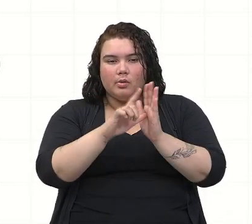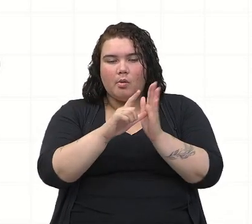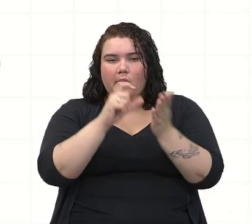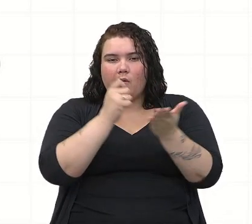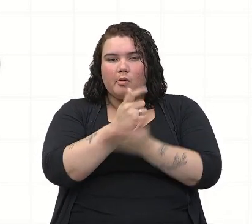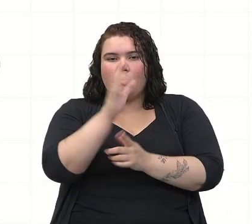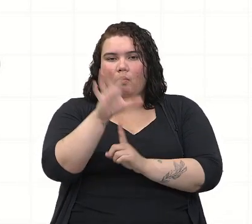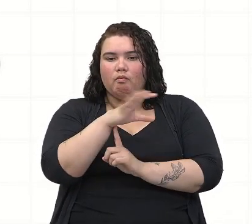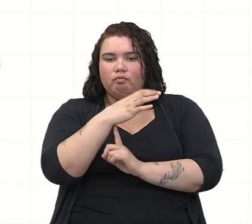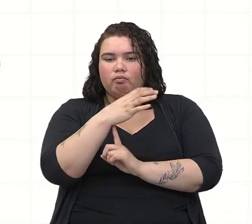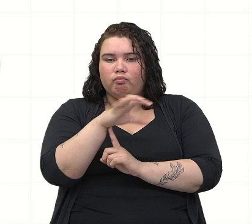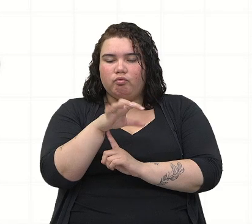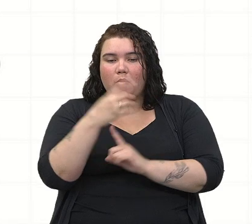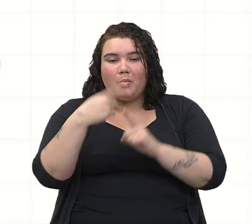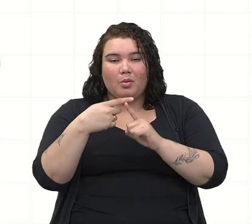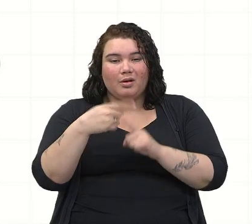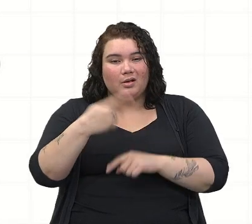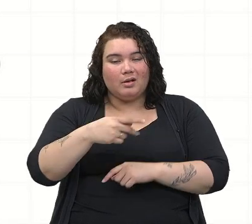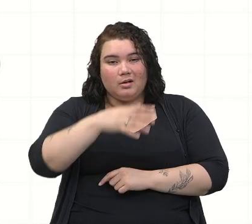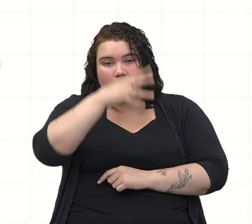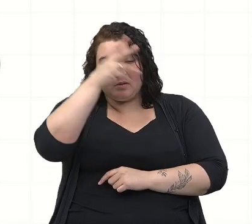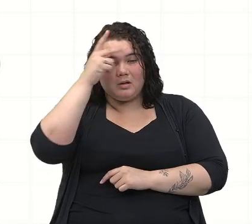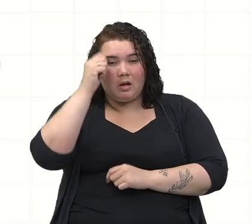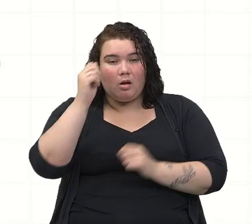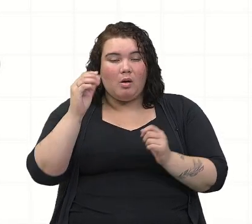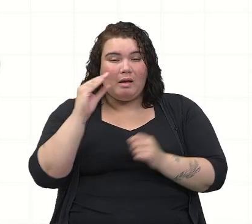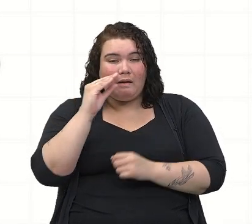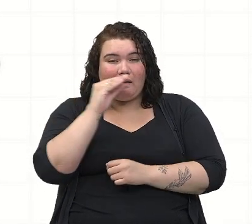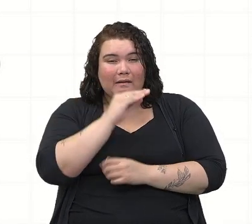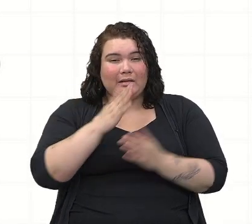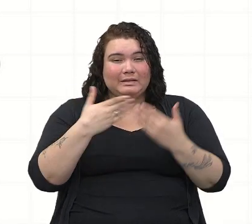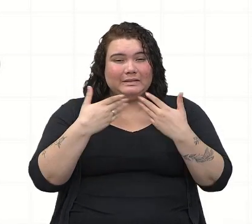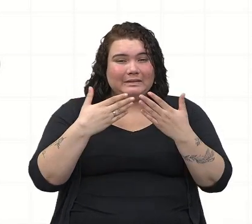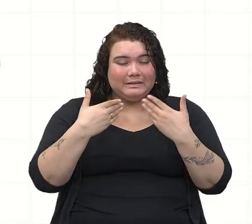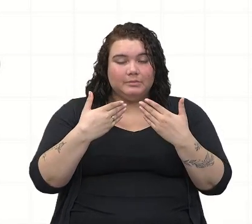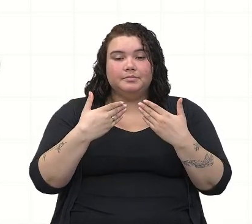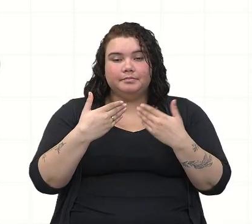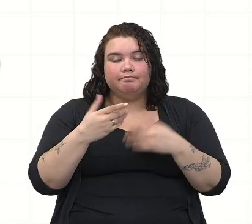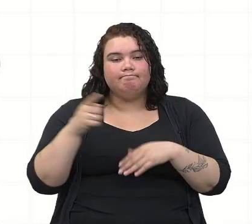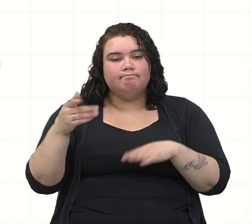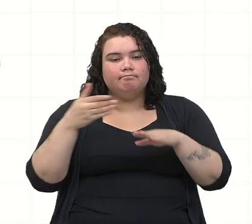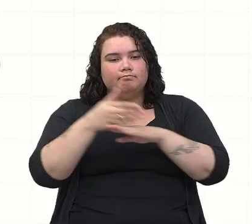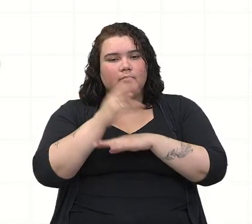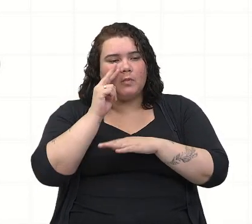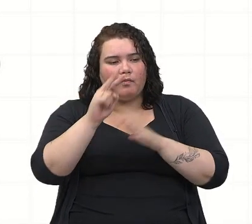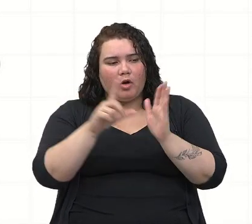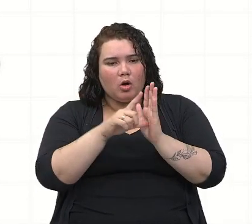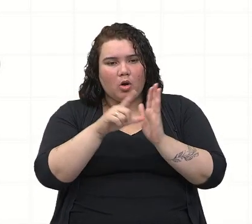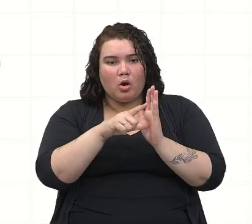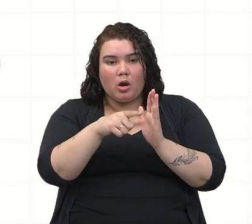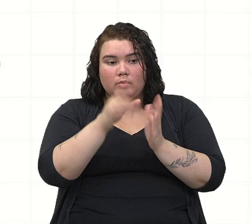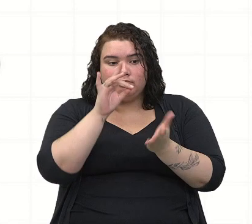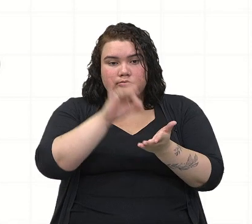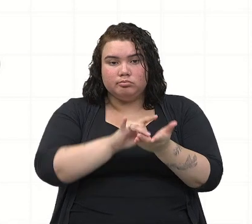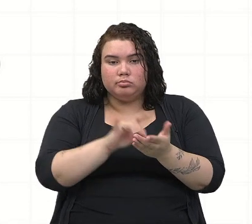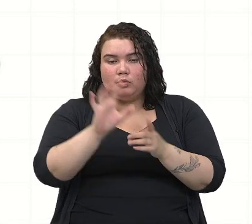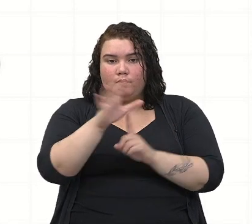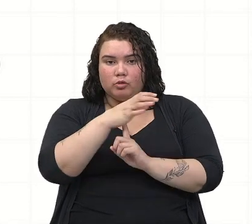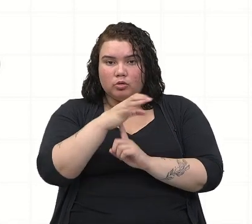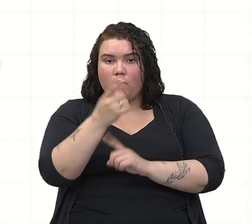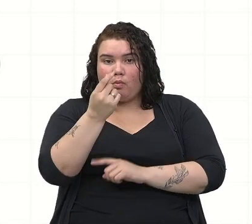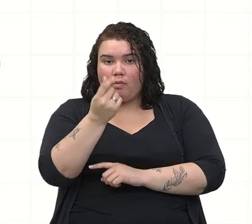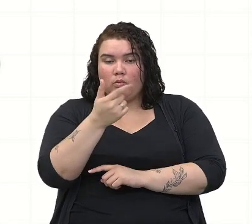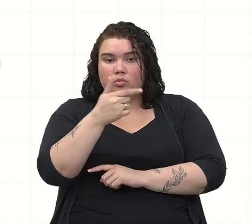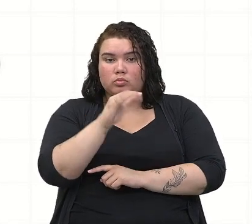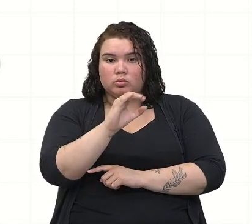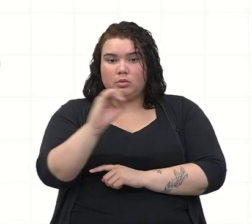temperaturas subiram drasticamente. Normal, né? Verificou na loja que o produto originalmente custa R$200,